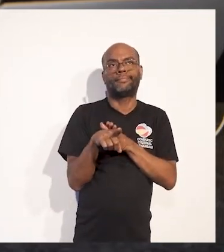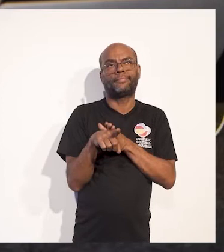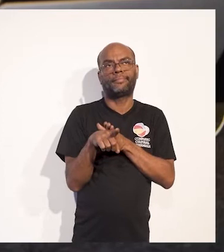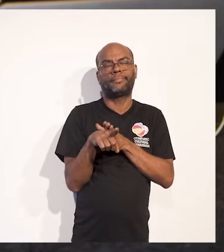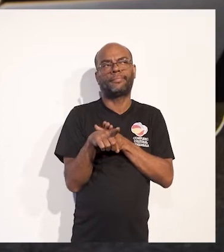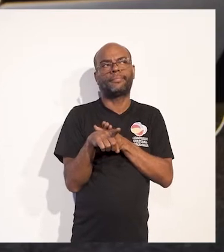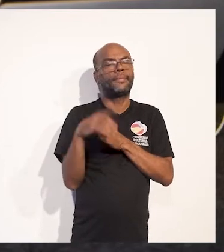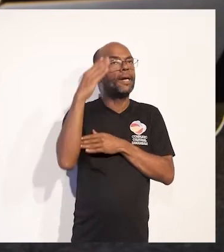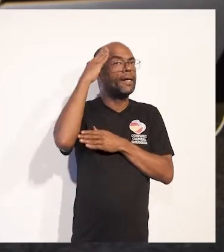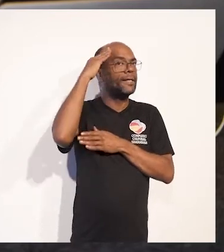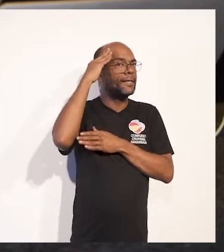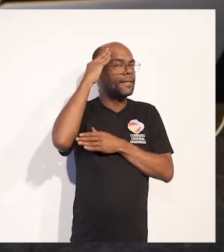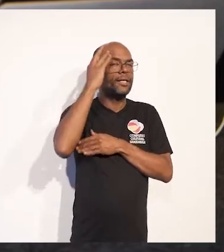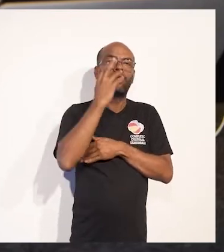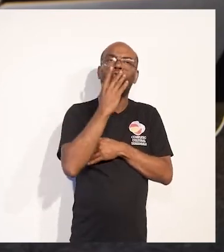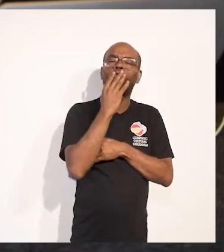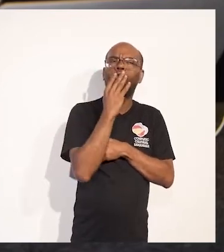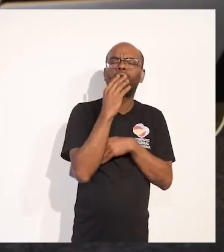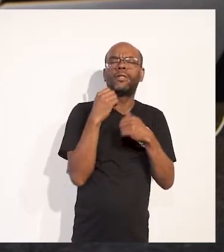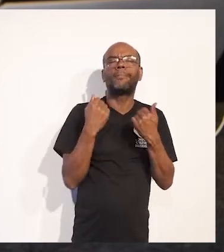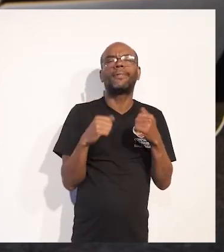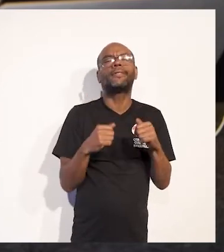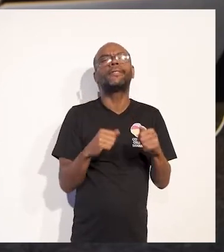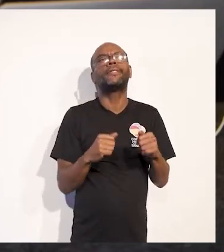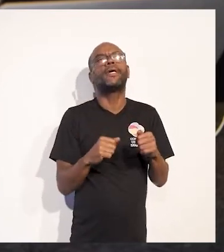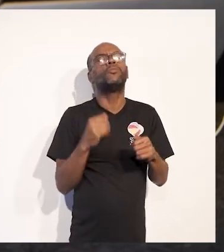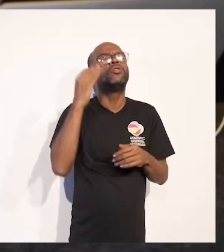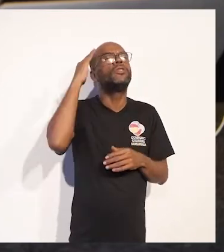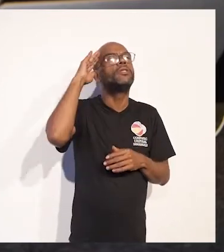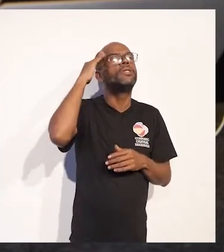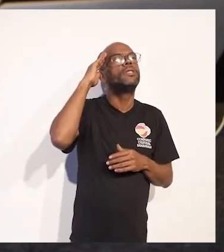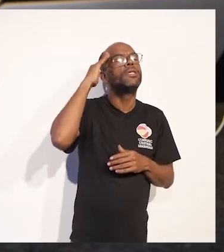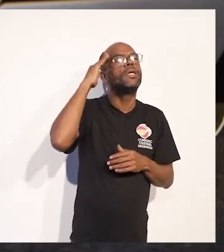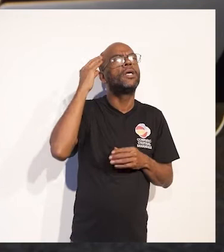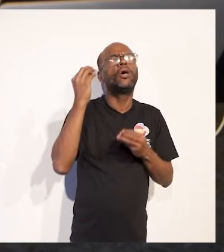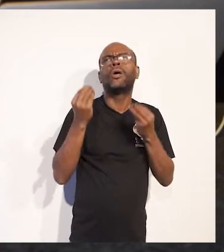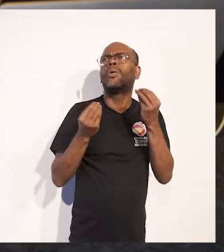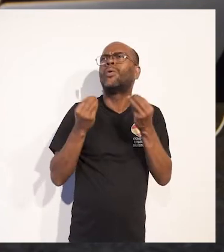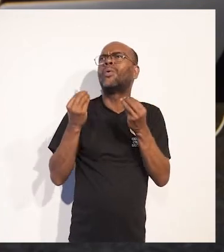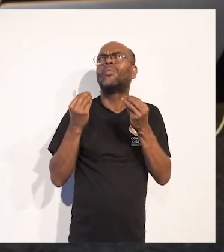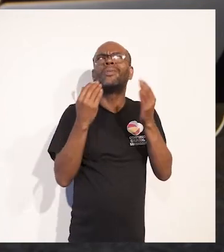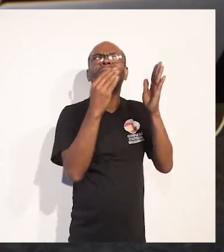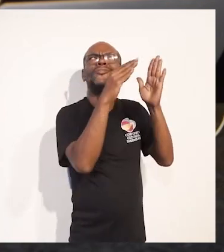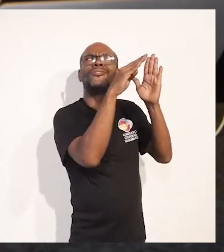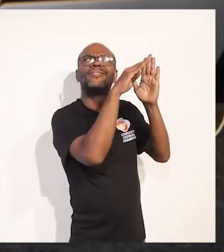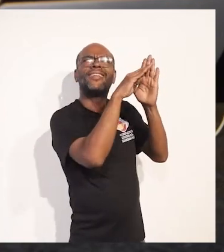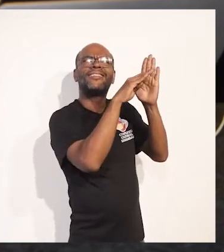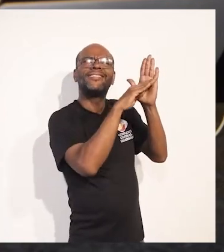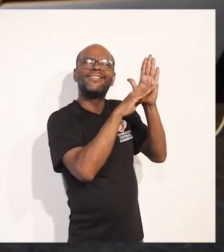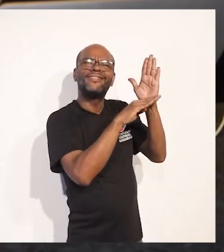Para a gente entender as cores, a gente precisa entender como a gente classifica essas cores